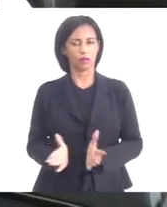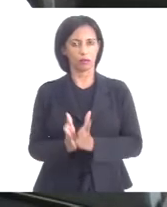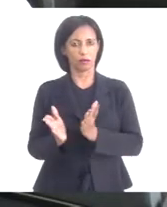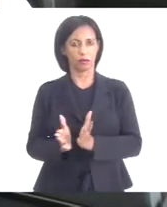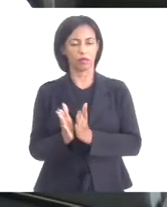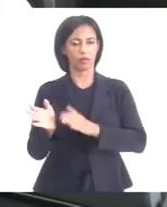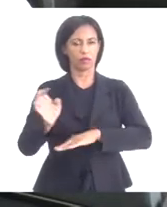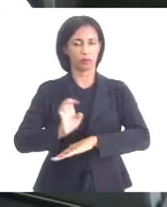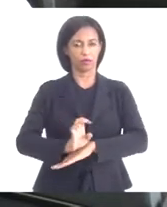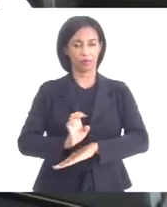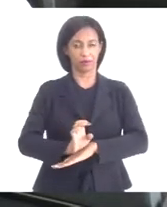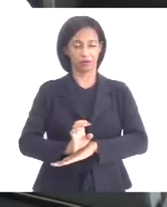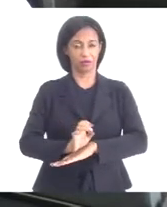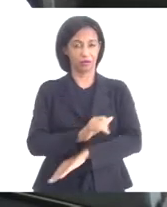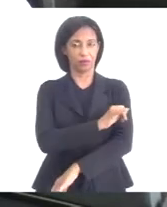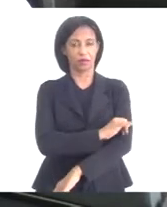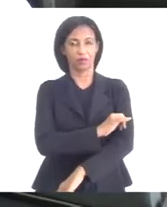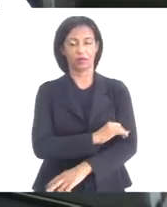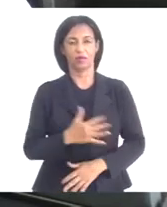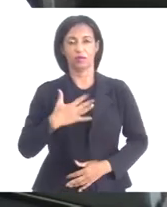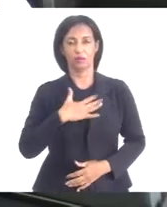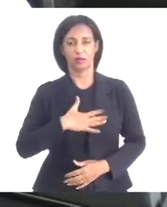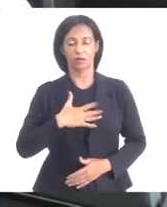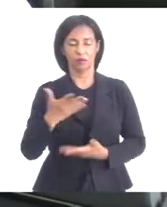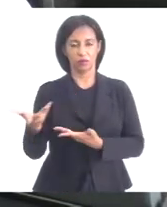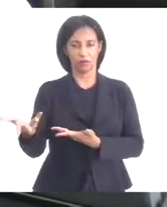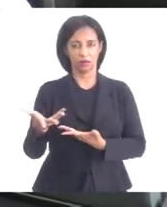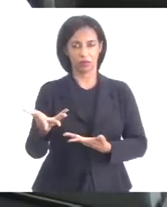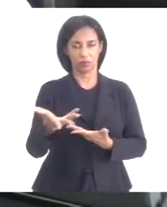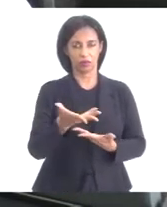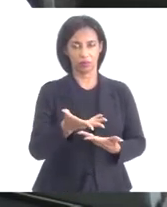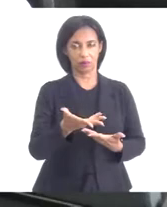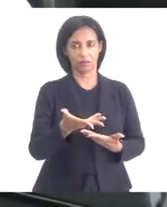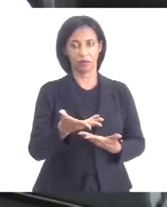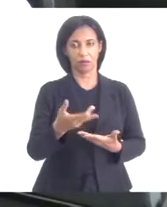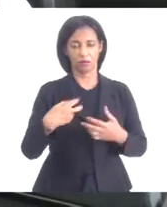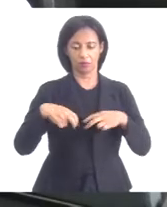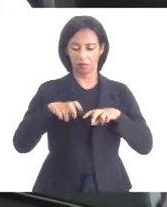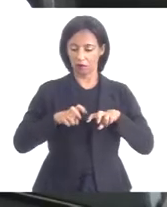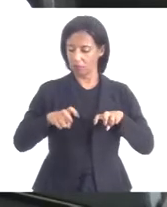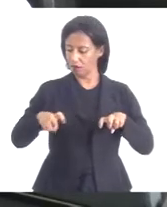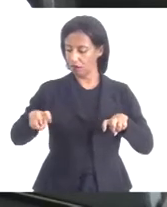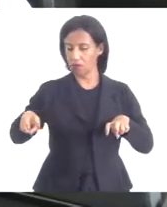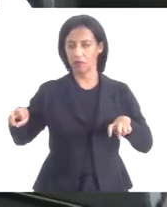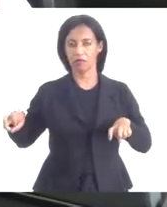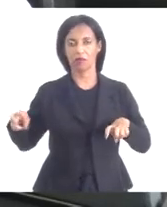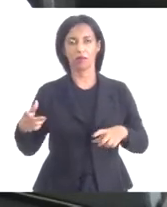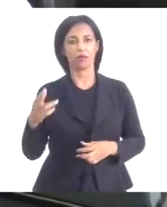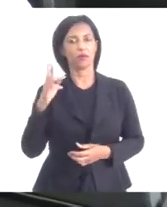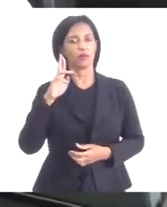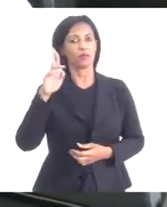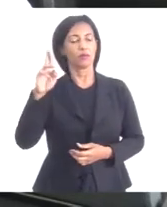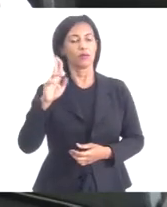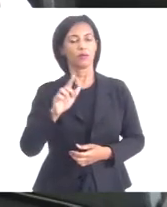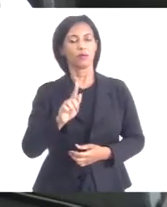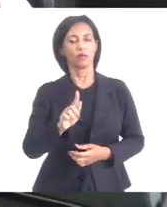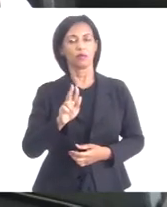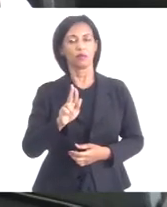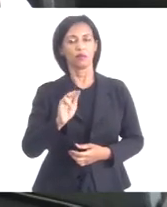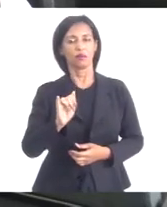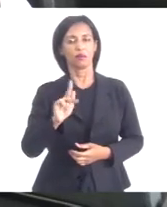no estado do Rio de Janeiro gostaria de convidar para combos composição dessa mesa o senhor Guilherme